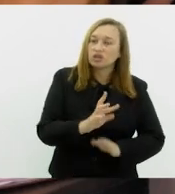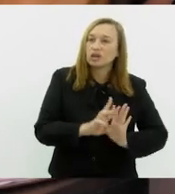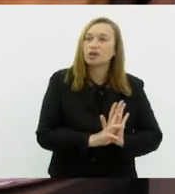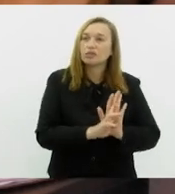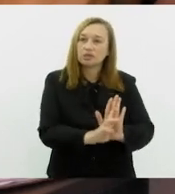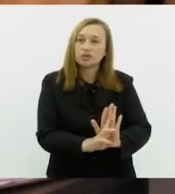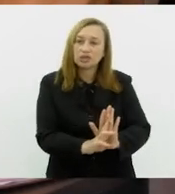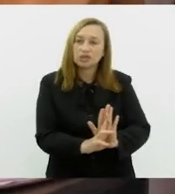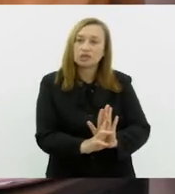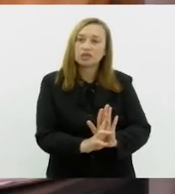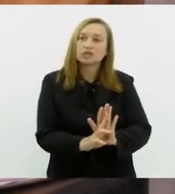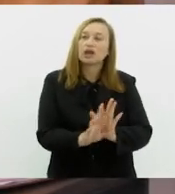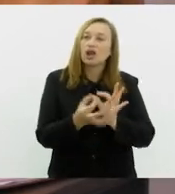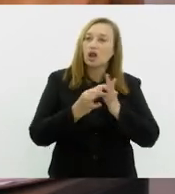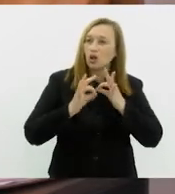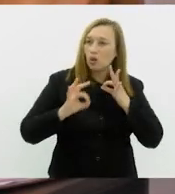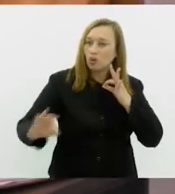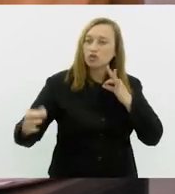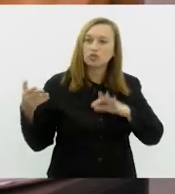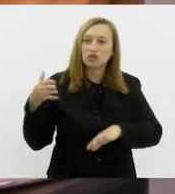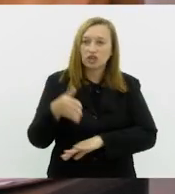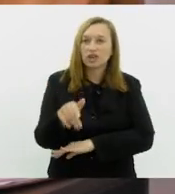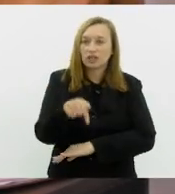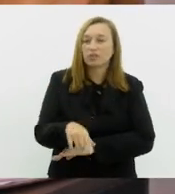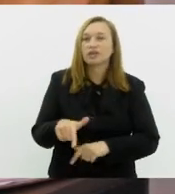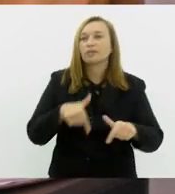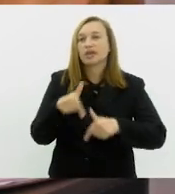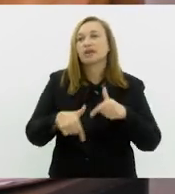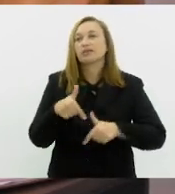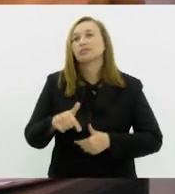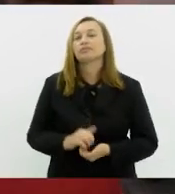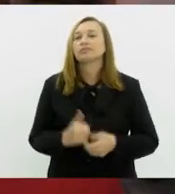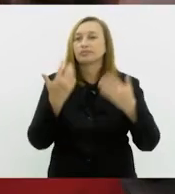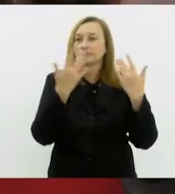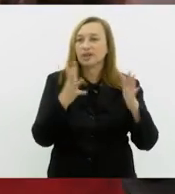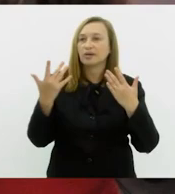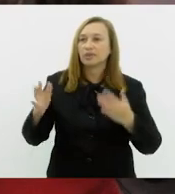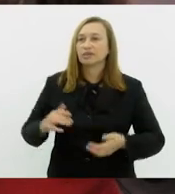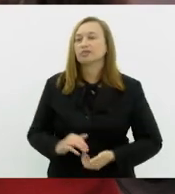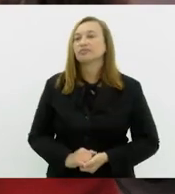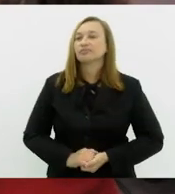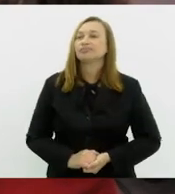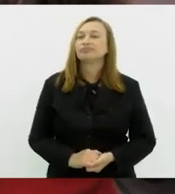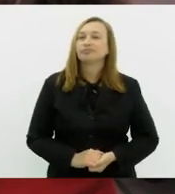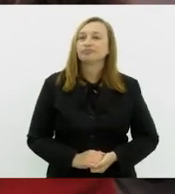tão distante para poder chegar aqui para trabalhar. Parabéns.